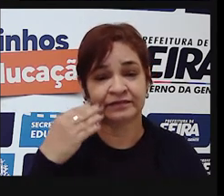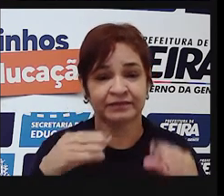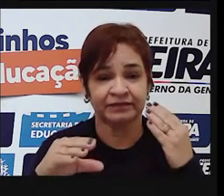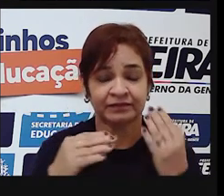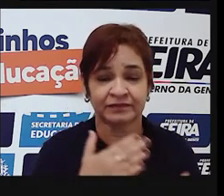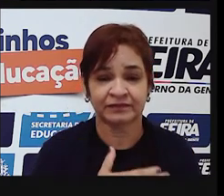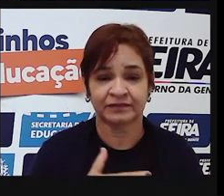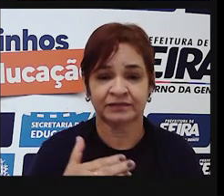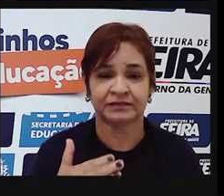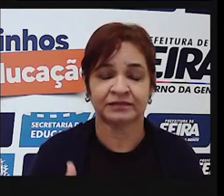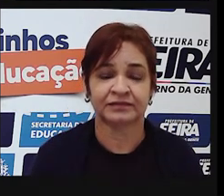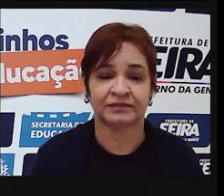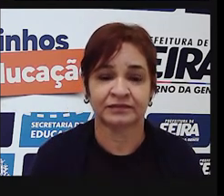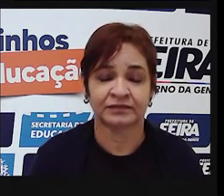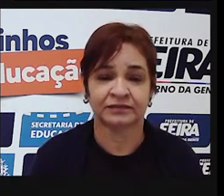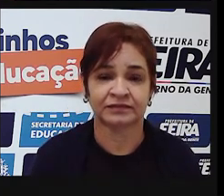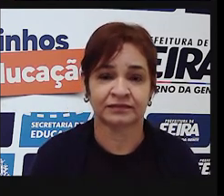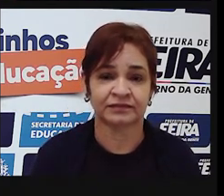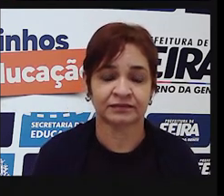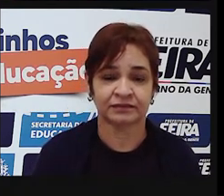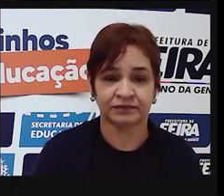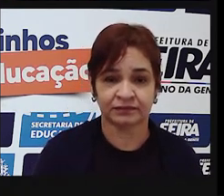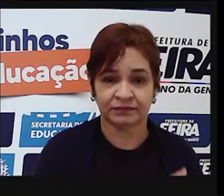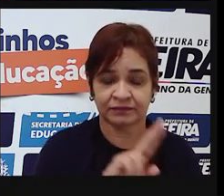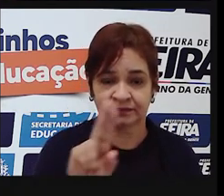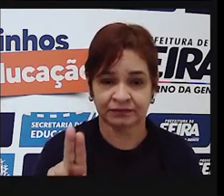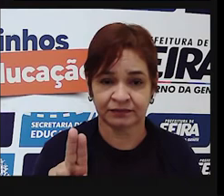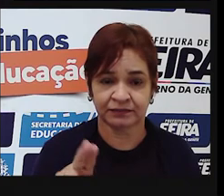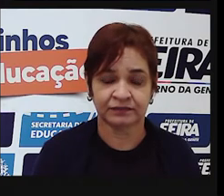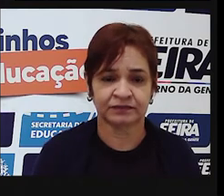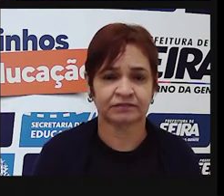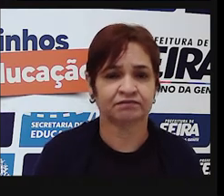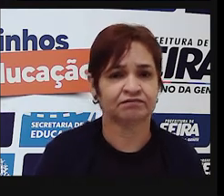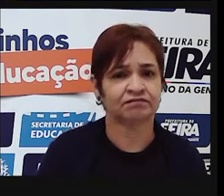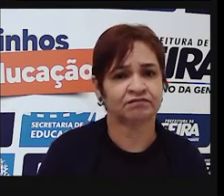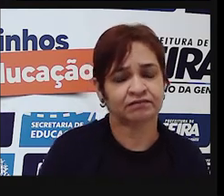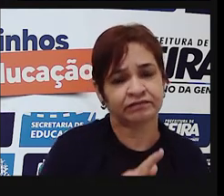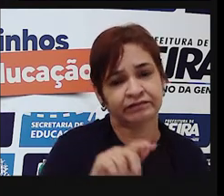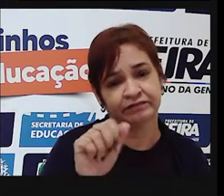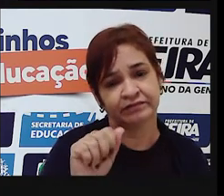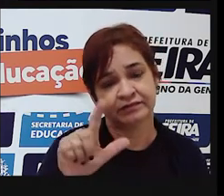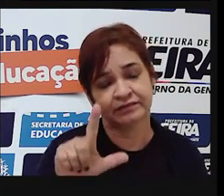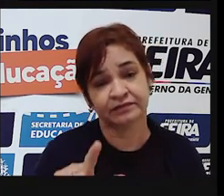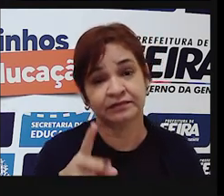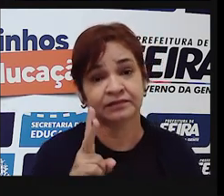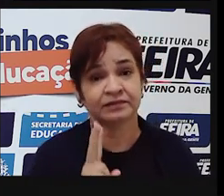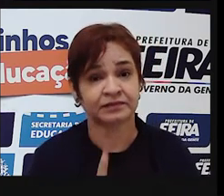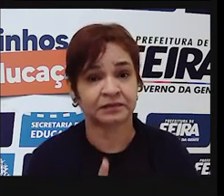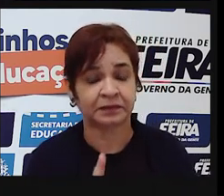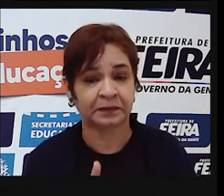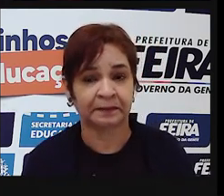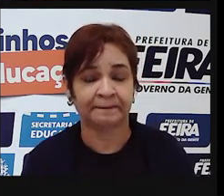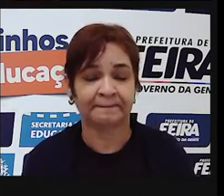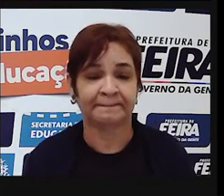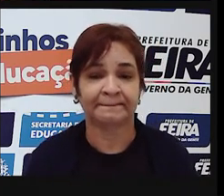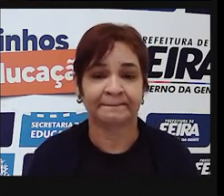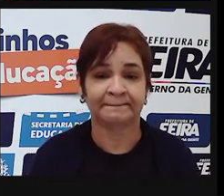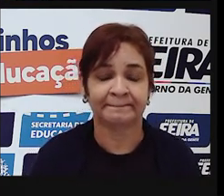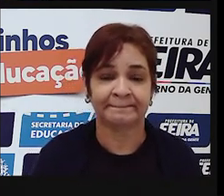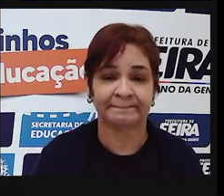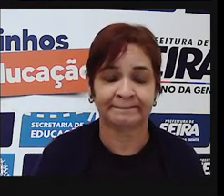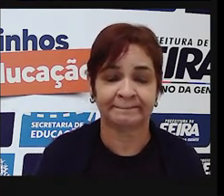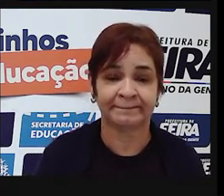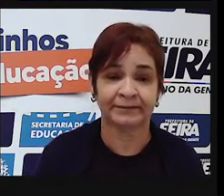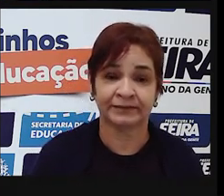lado de grandes nomes da MPB. Gal esteve sempre presente com a música, esteve presente